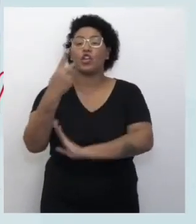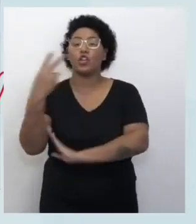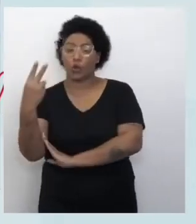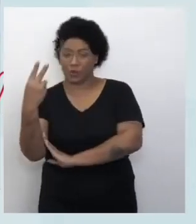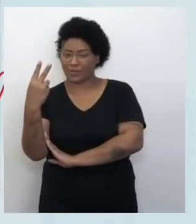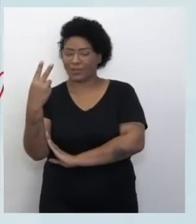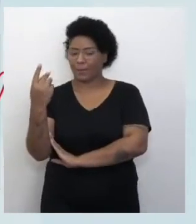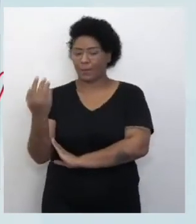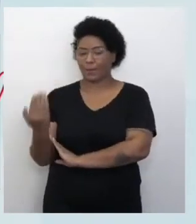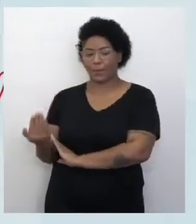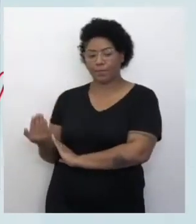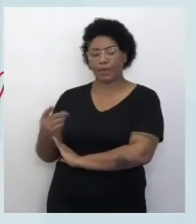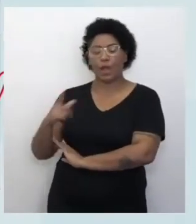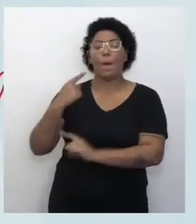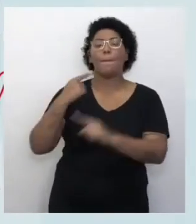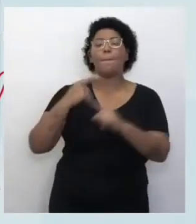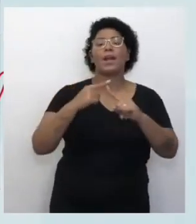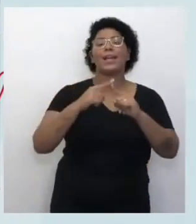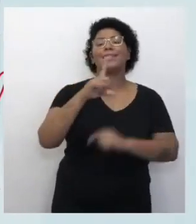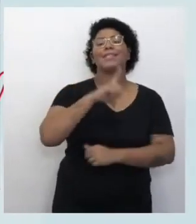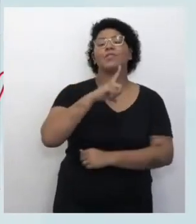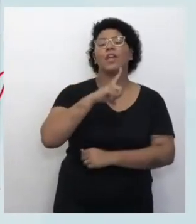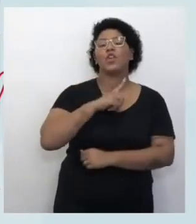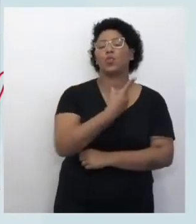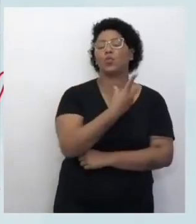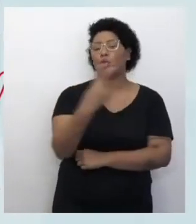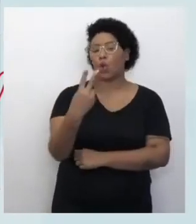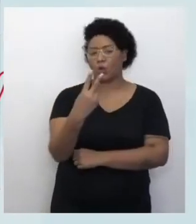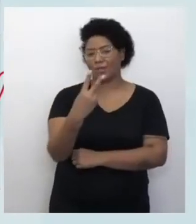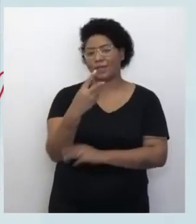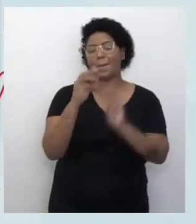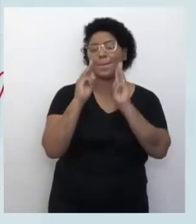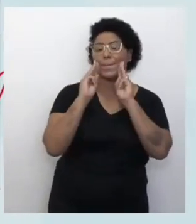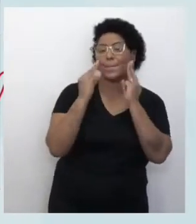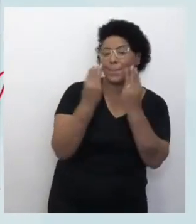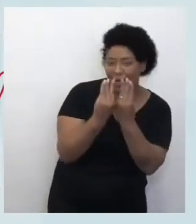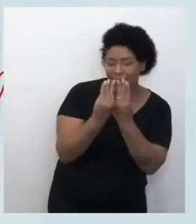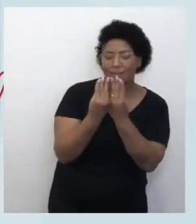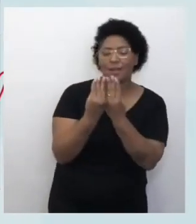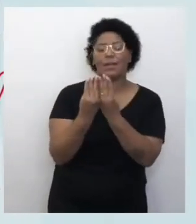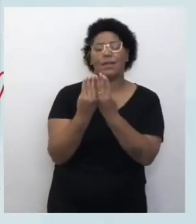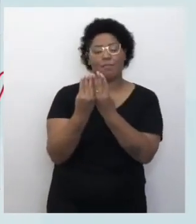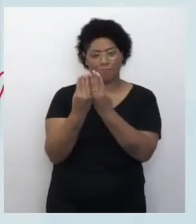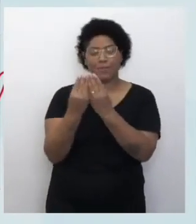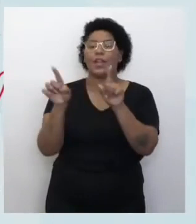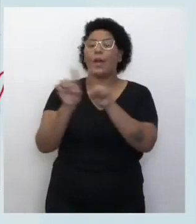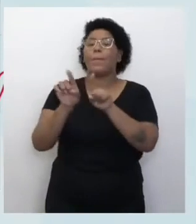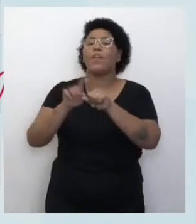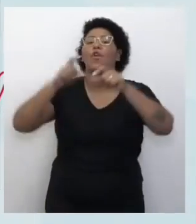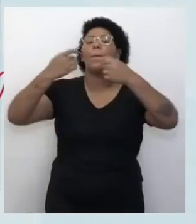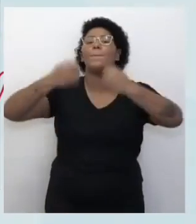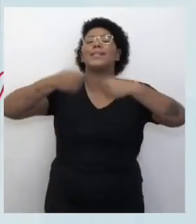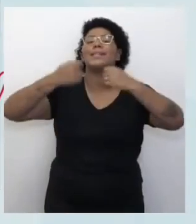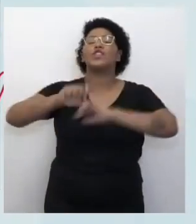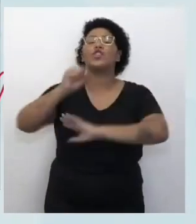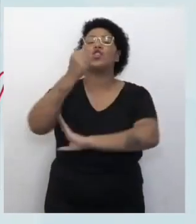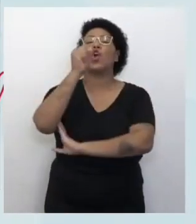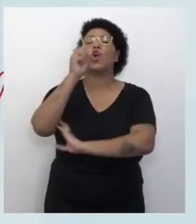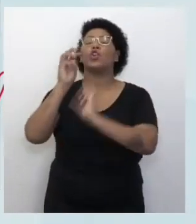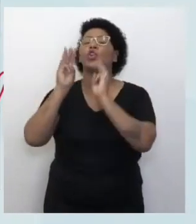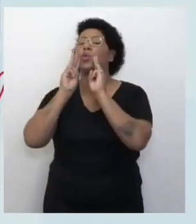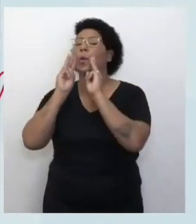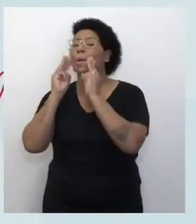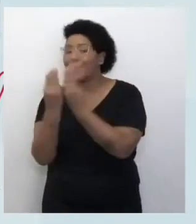Se eu tenho 12 gramas de magnésio, automaticamente eu vou precisar de 8 gramas